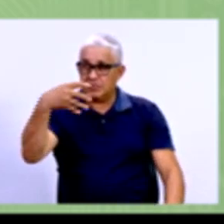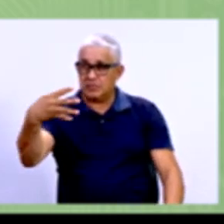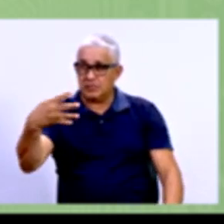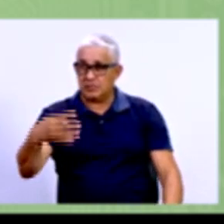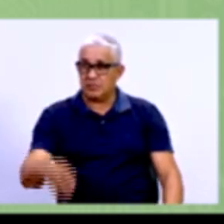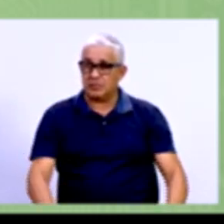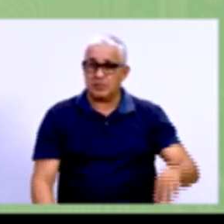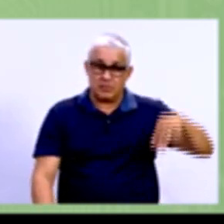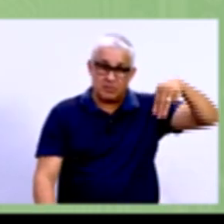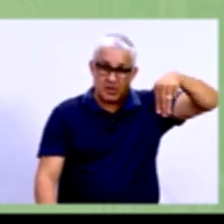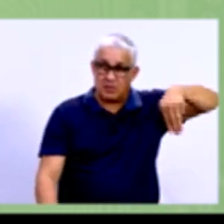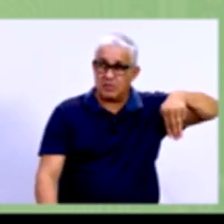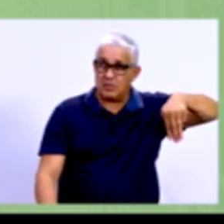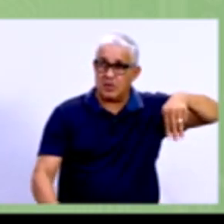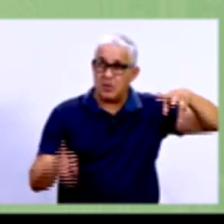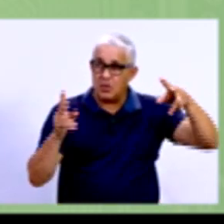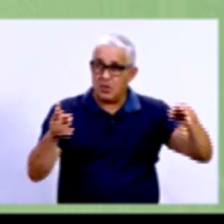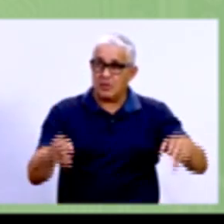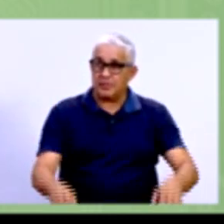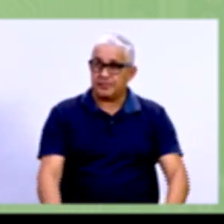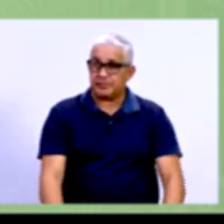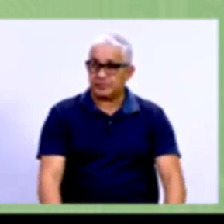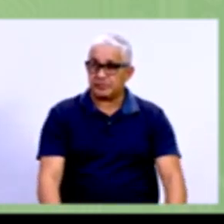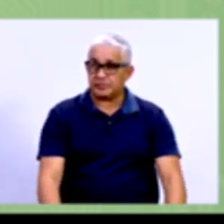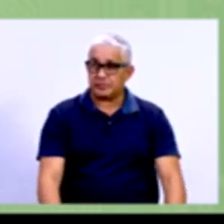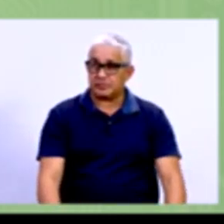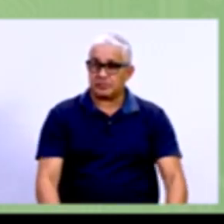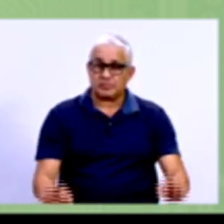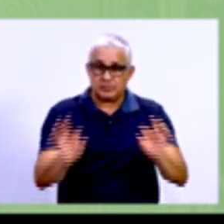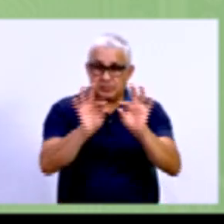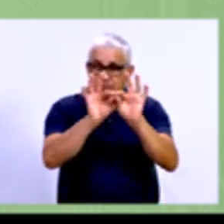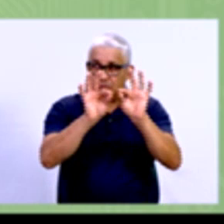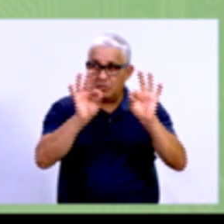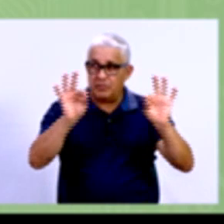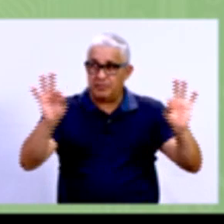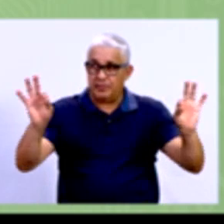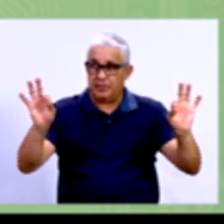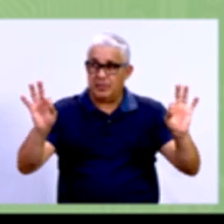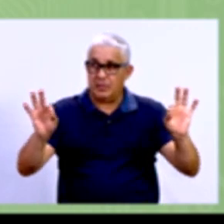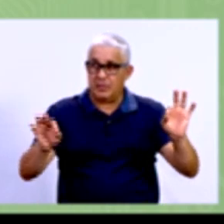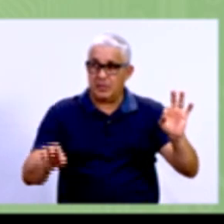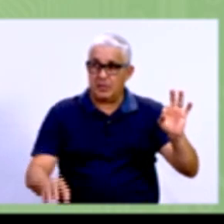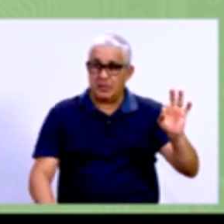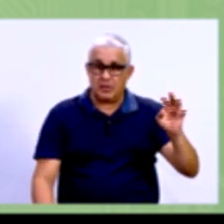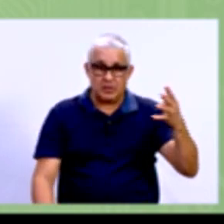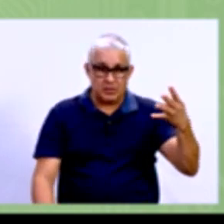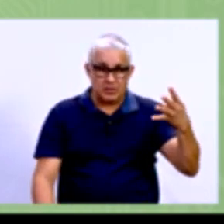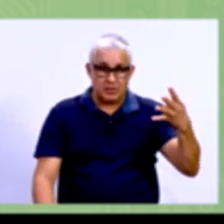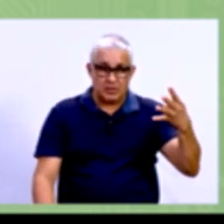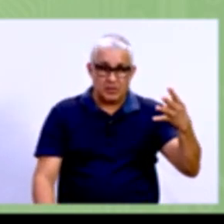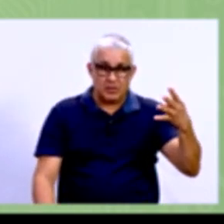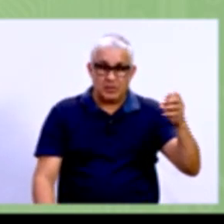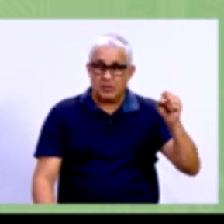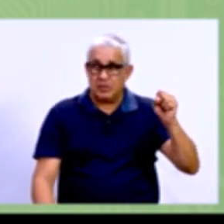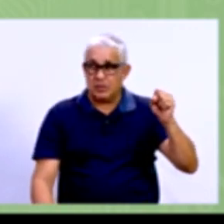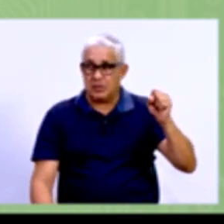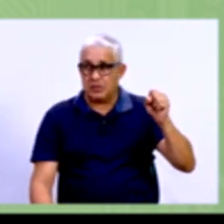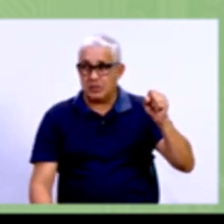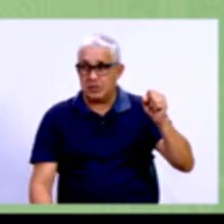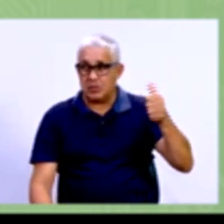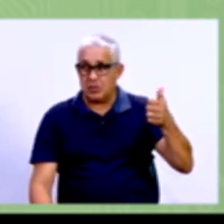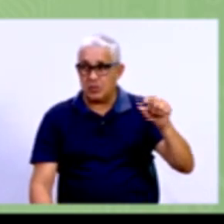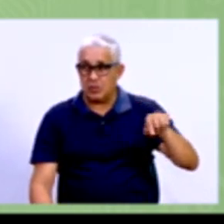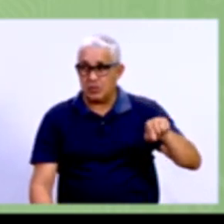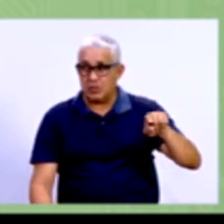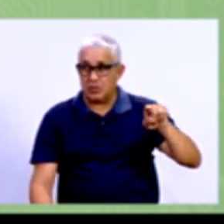é só a gente fazer o cálculo, tá, pessoal? O 7 vezes 68,8, que vai dar esse resultado,